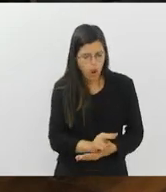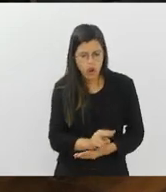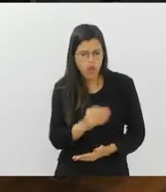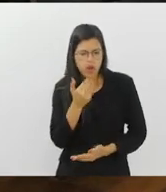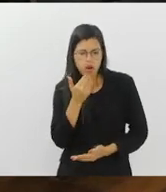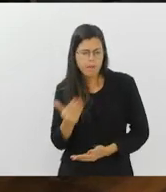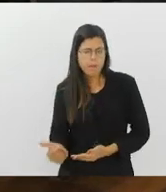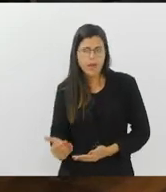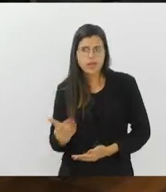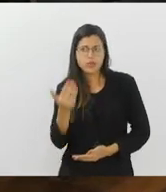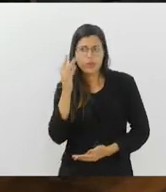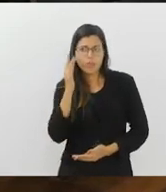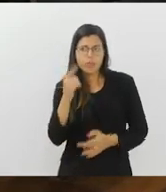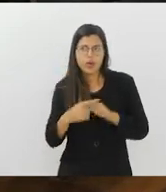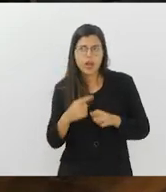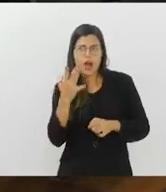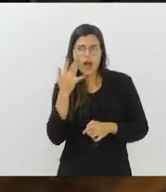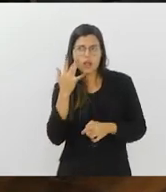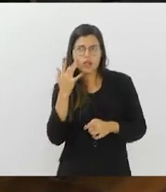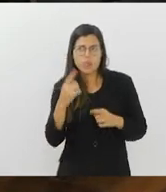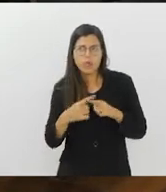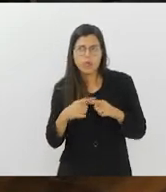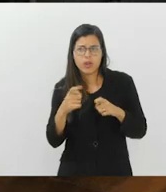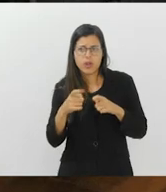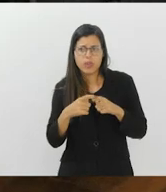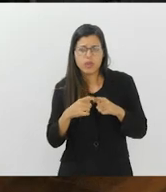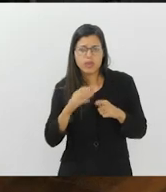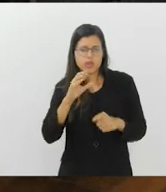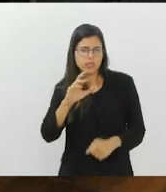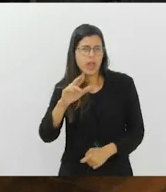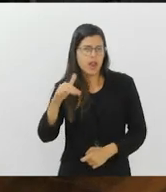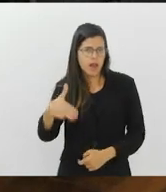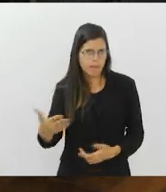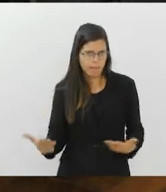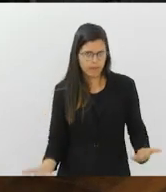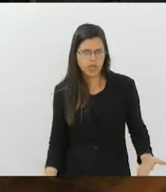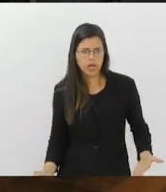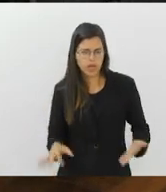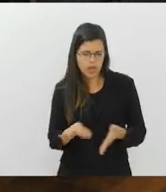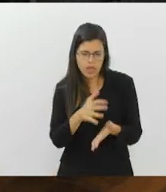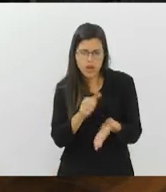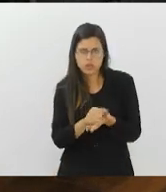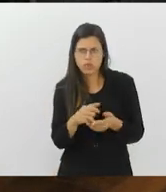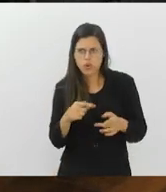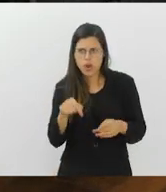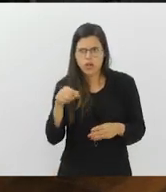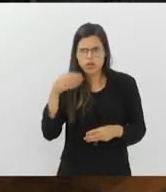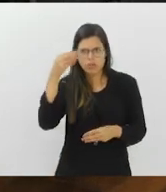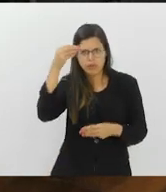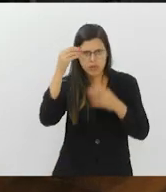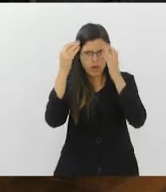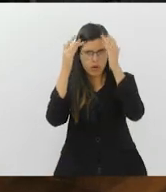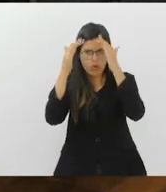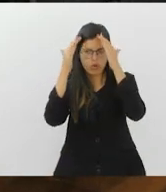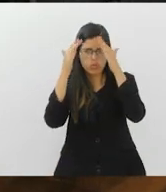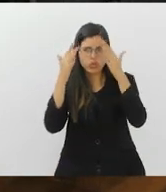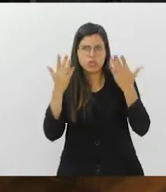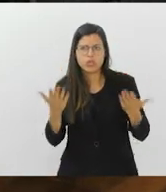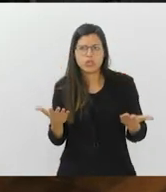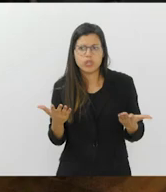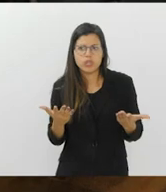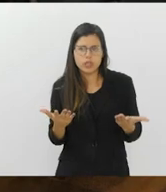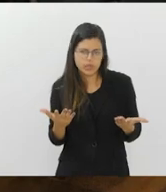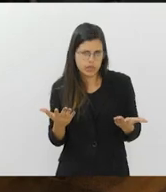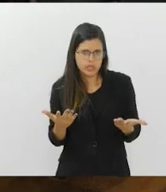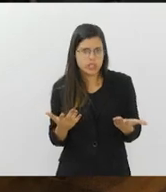do jeito que eles acham, porque eles são médicos, porque tem CRM, entendeu? Será que eles são psiquiatras, neurologistas? Será que